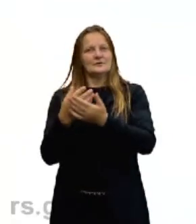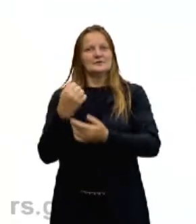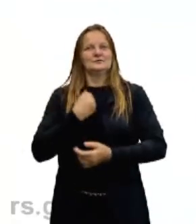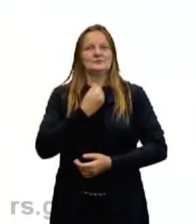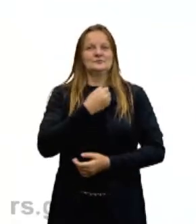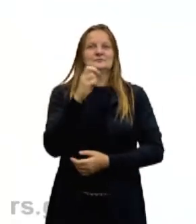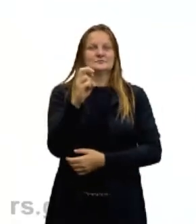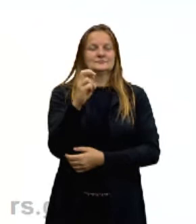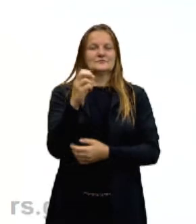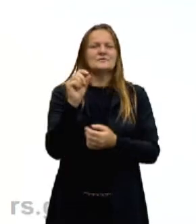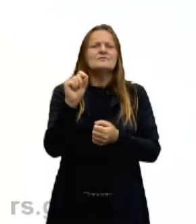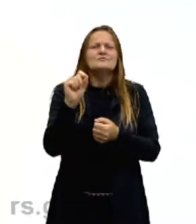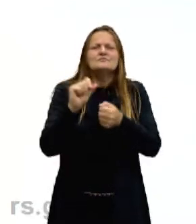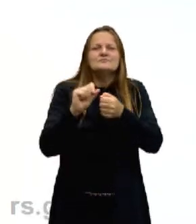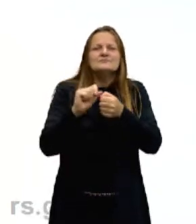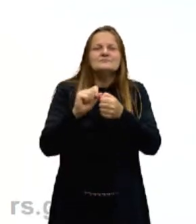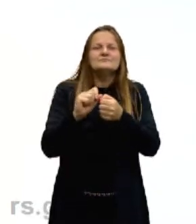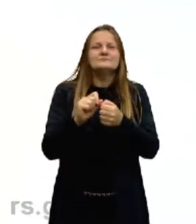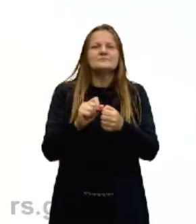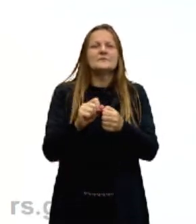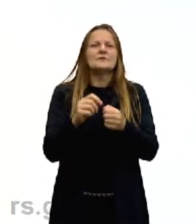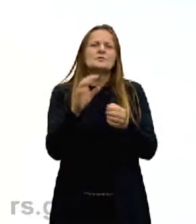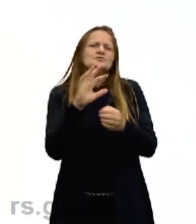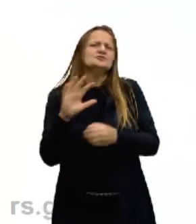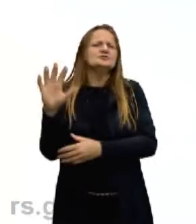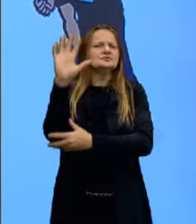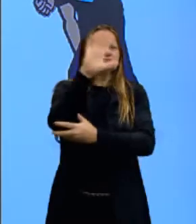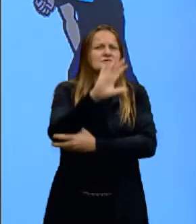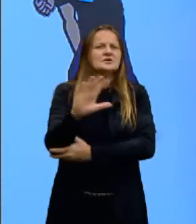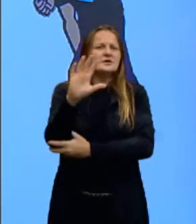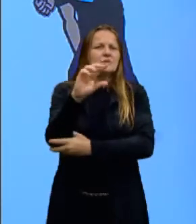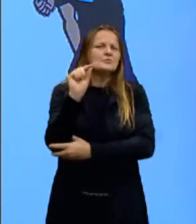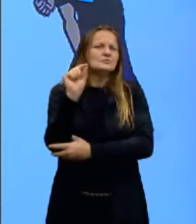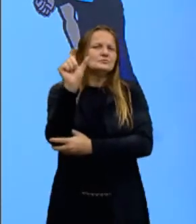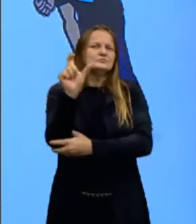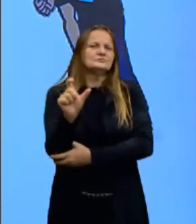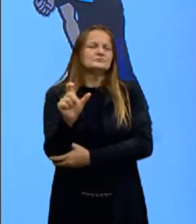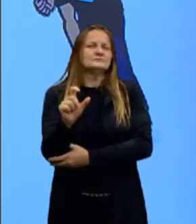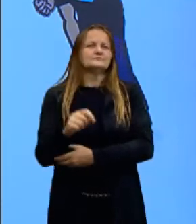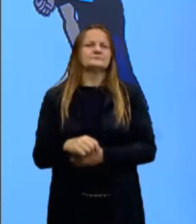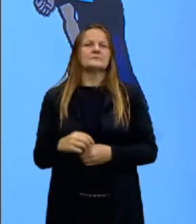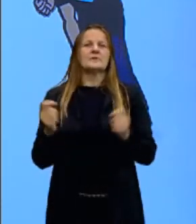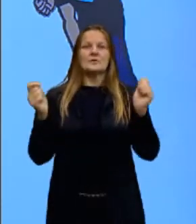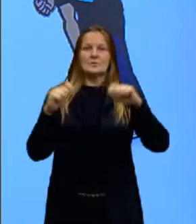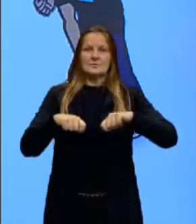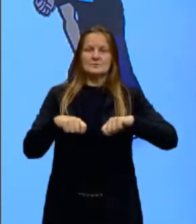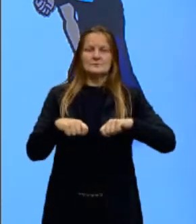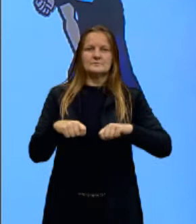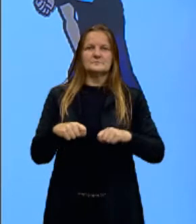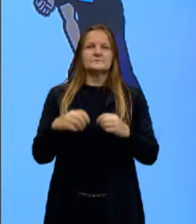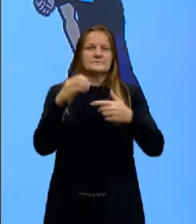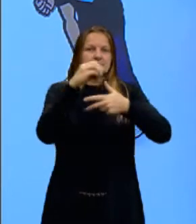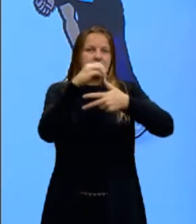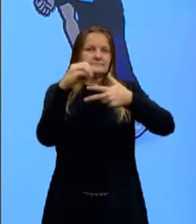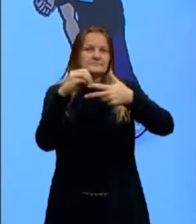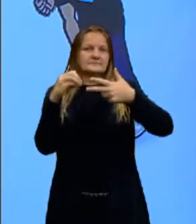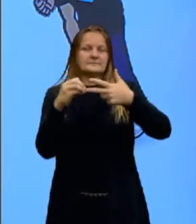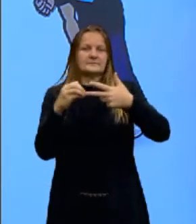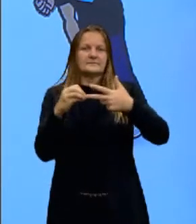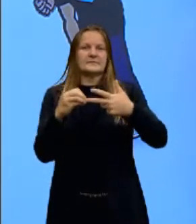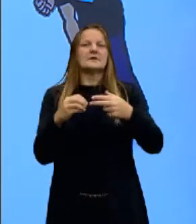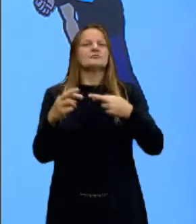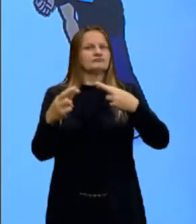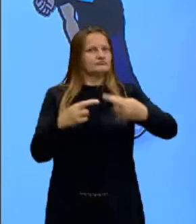tá era fazer ali na verdade um apanhado para vocês porque porque uma das competências do Enem vai